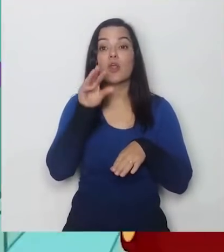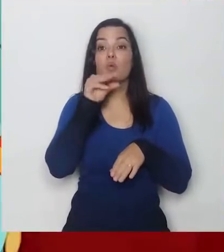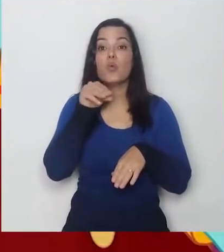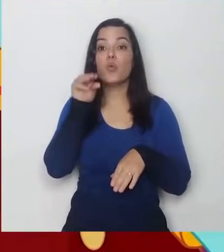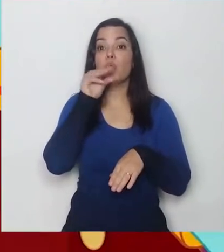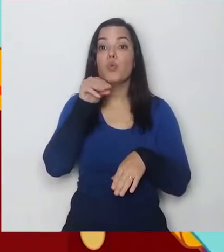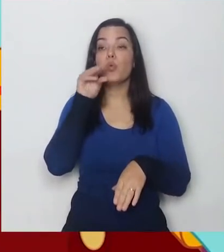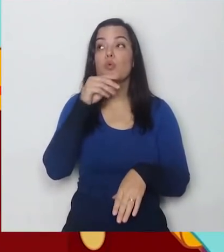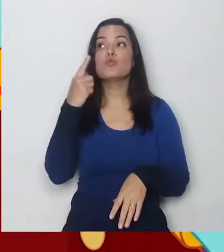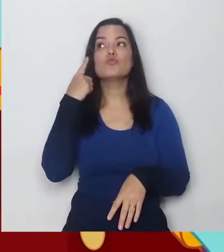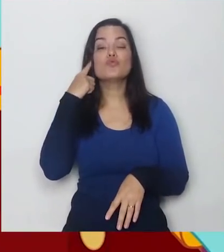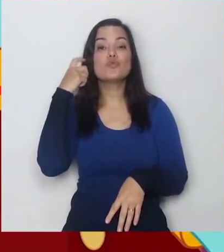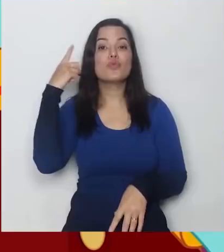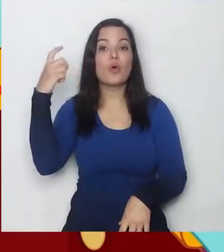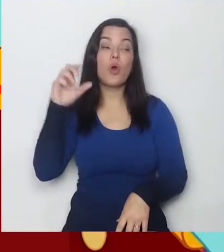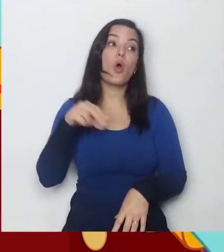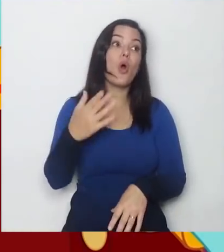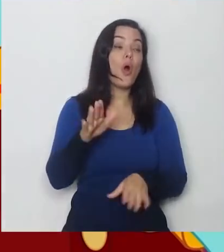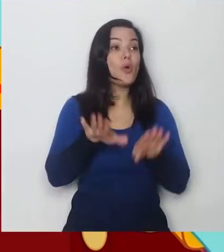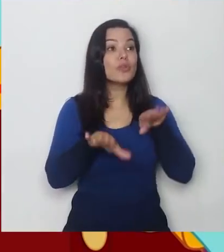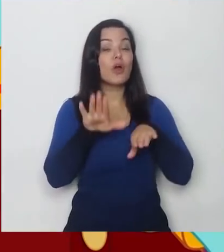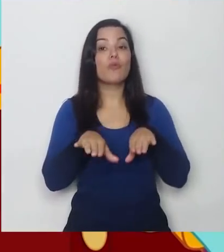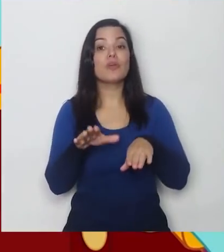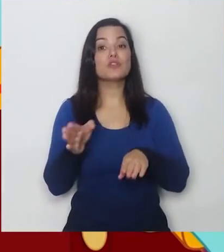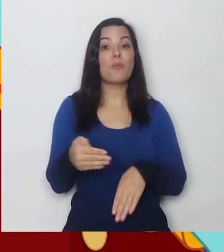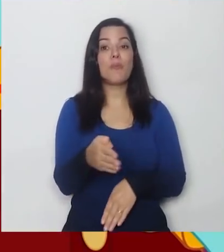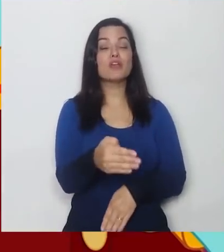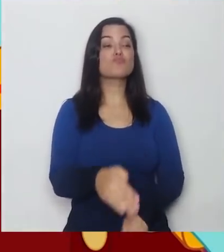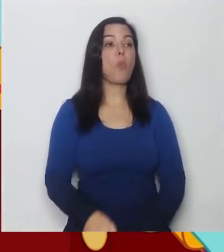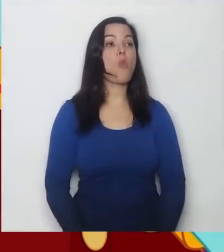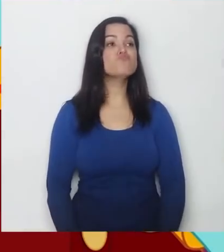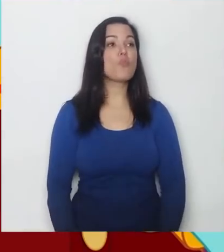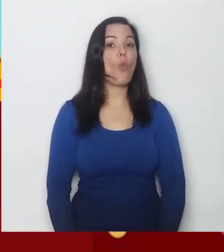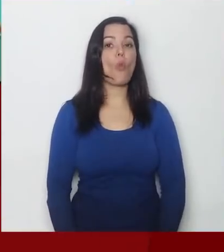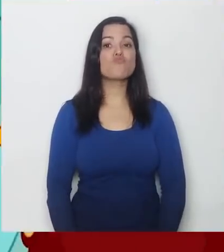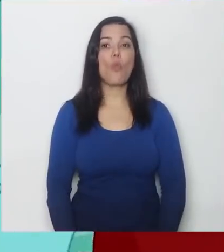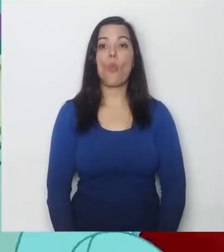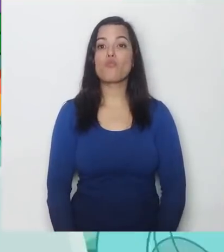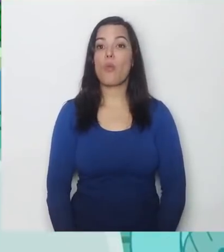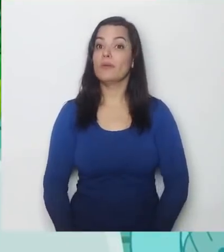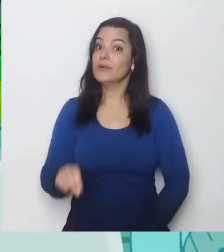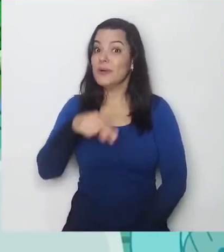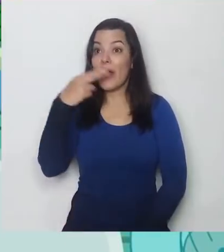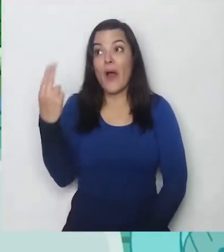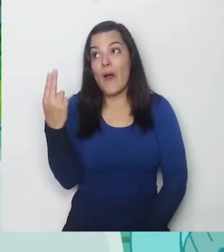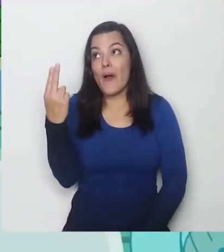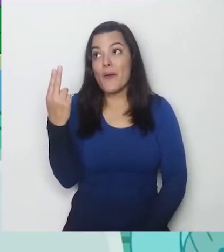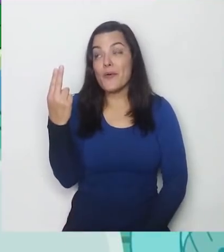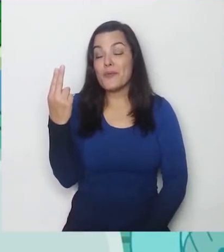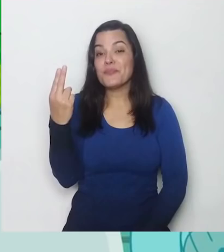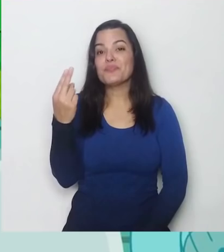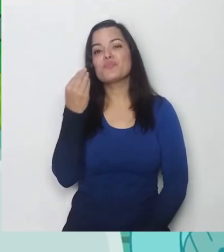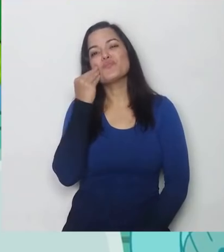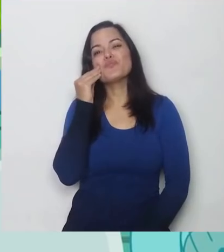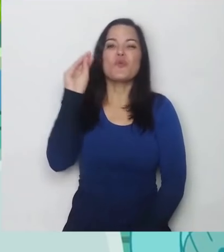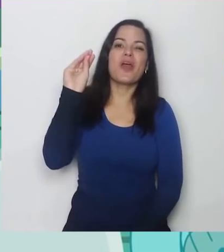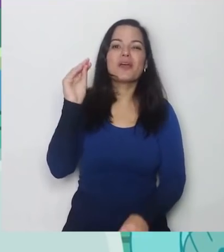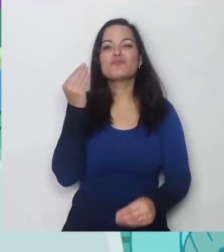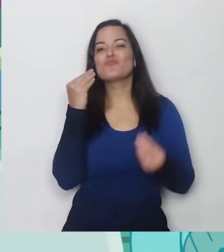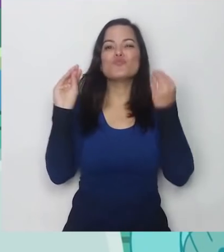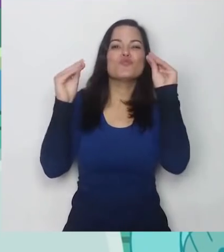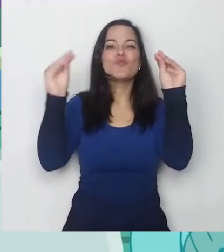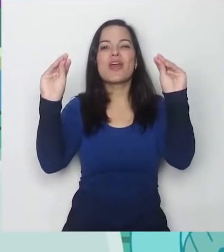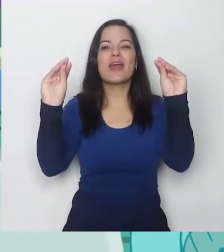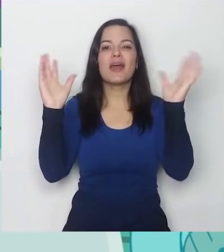Ou está imitando um peixinho. Glu, glu, glu, glu, glu, glu. Ou então vai mandar um beijinho. Ou...